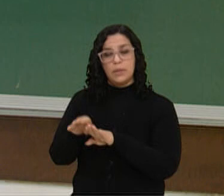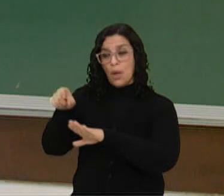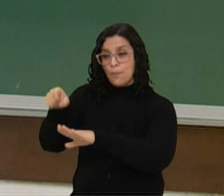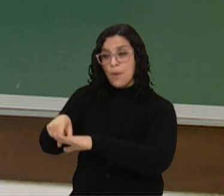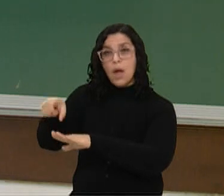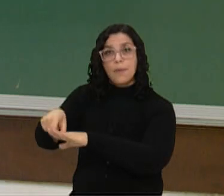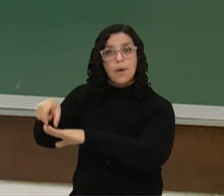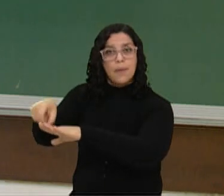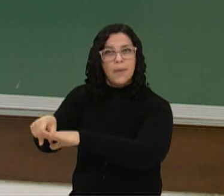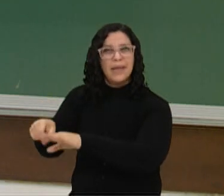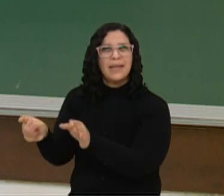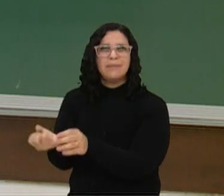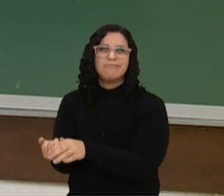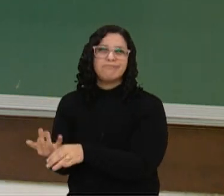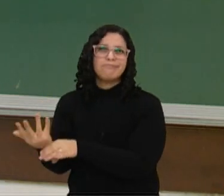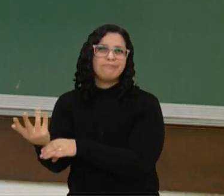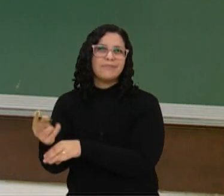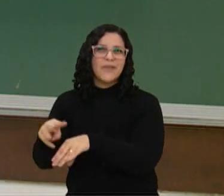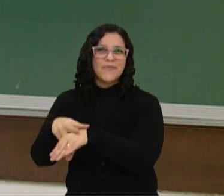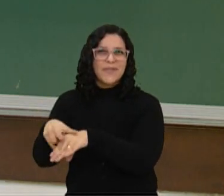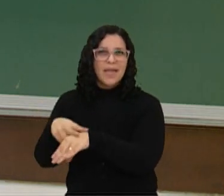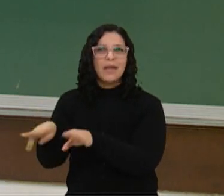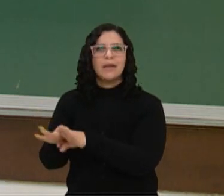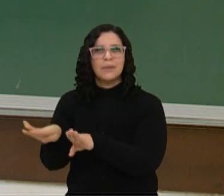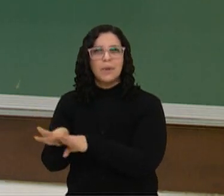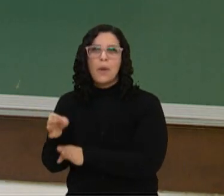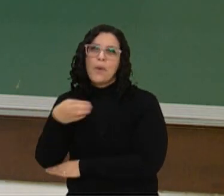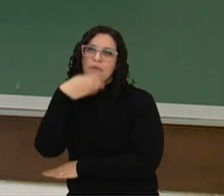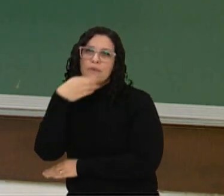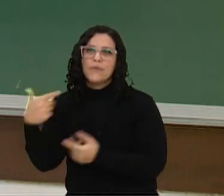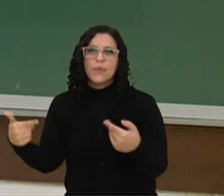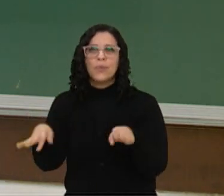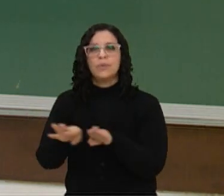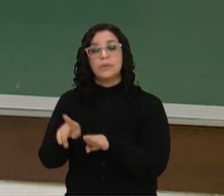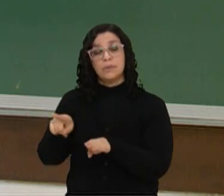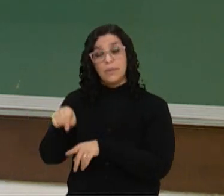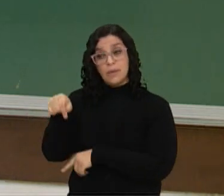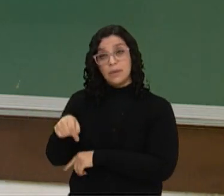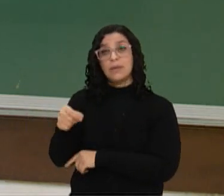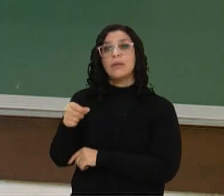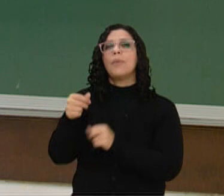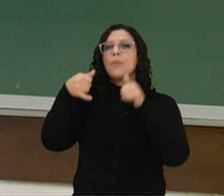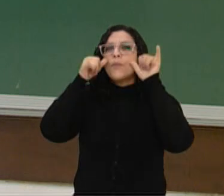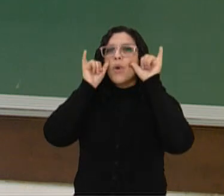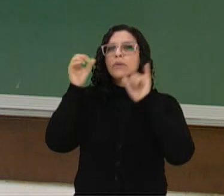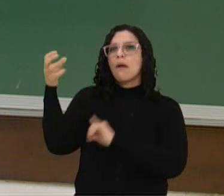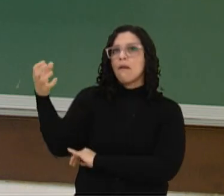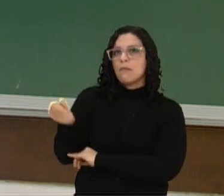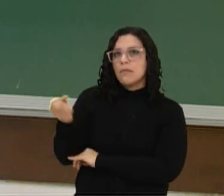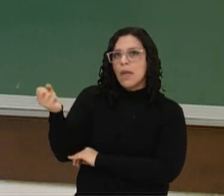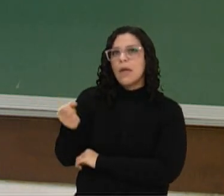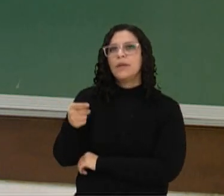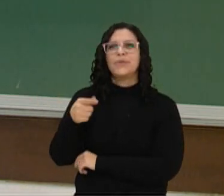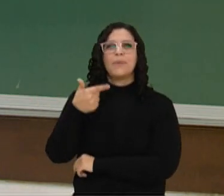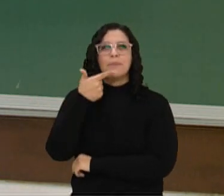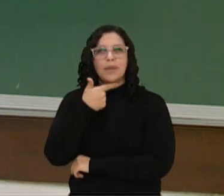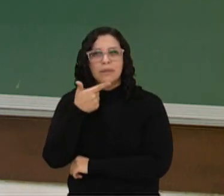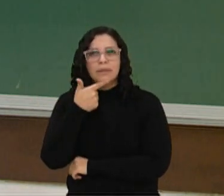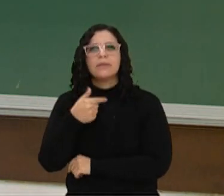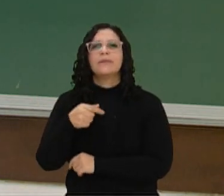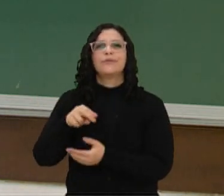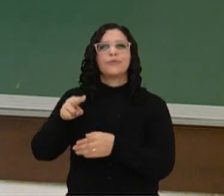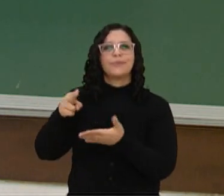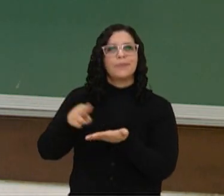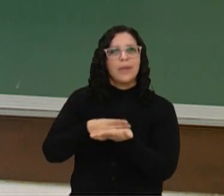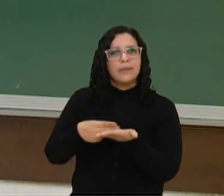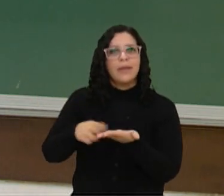parte vegetal que nós consumimos, da pecuária nós temos ali o leite e seus derivados, por exemplo, as carnes